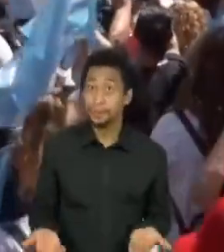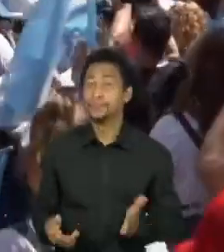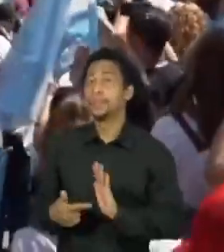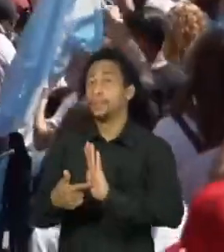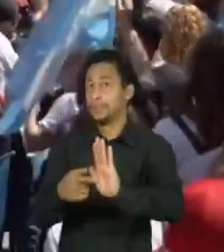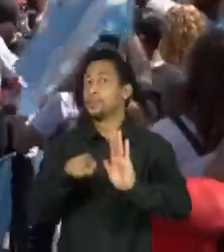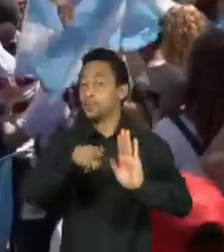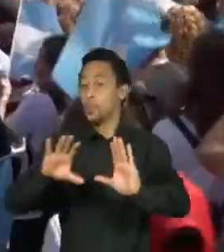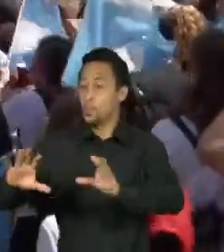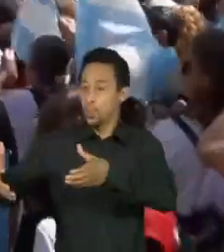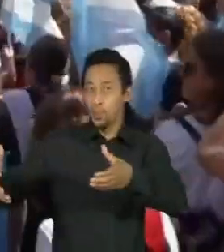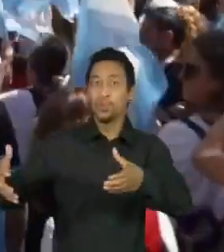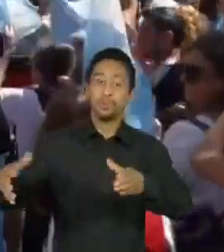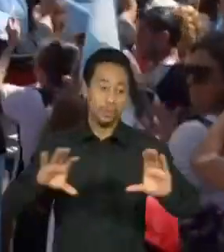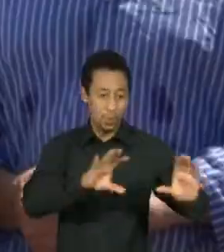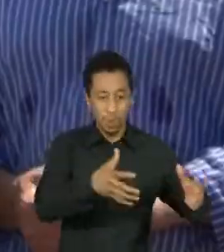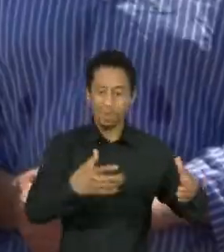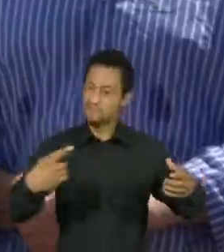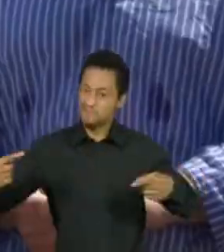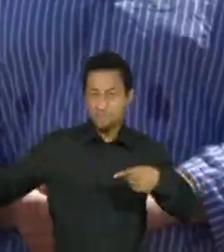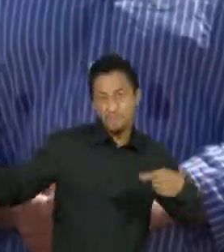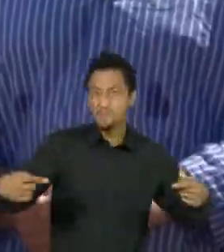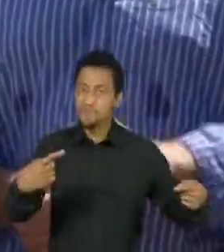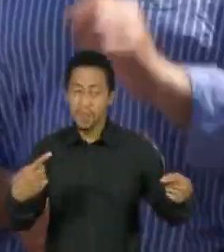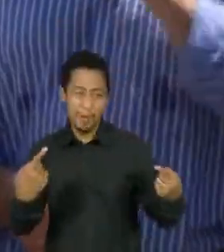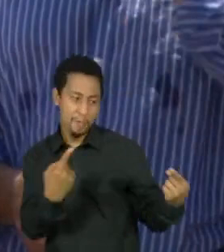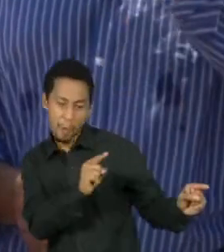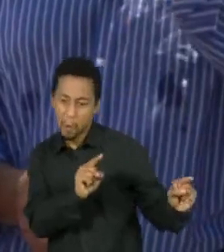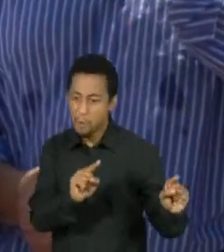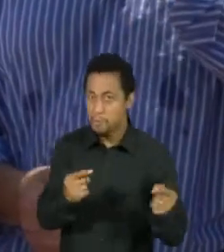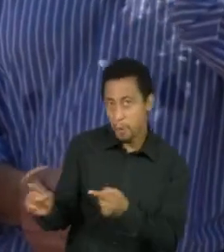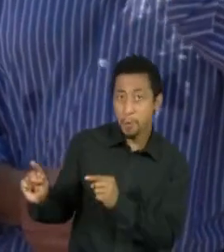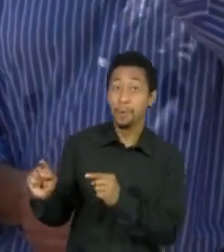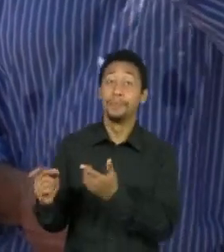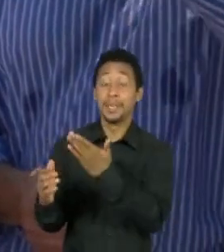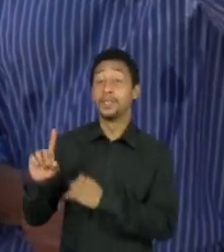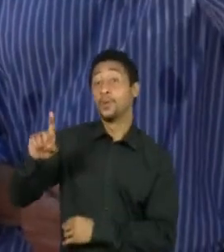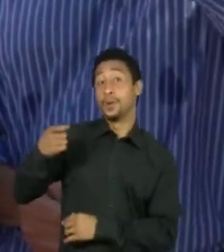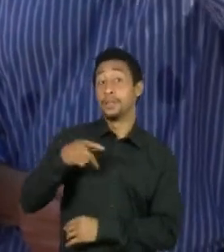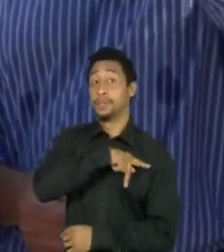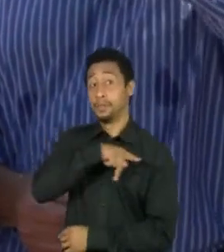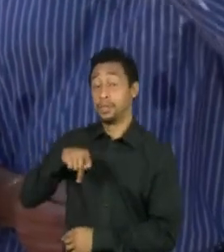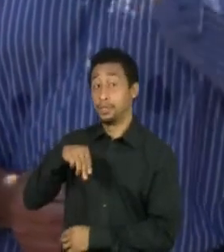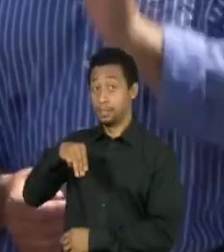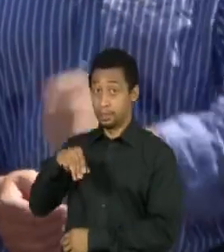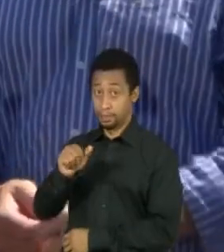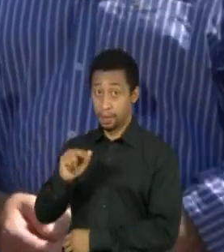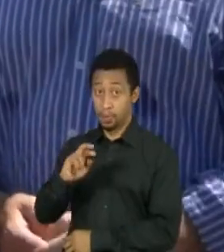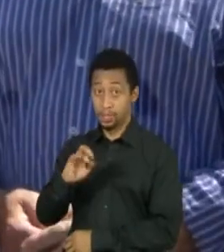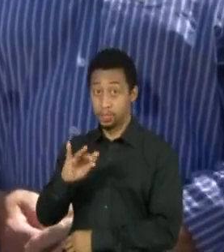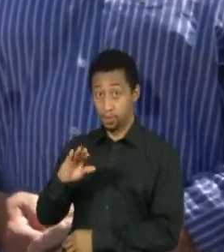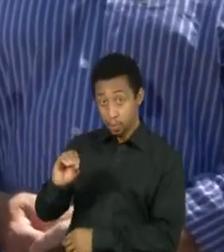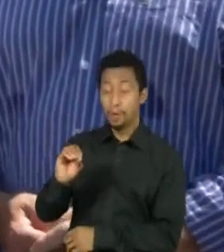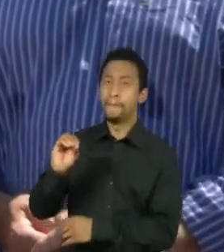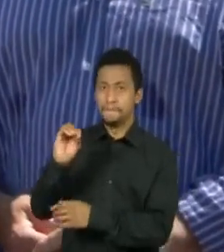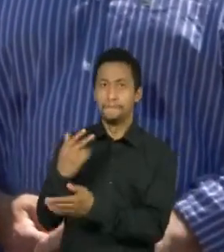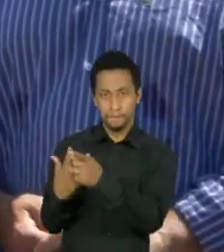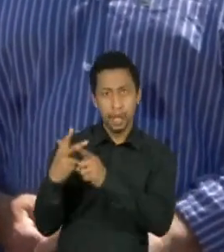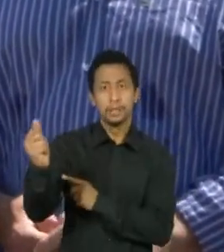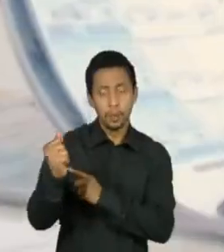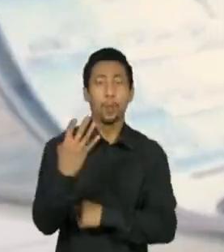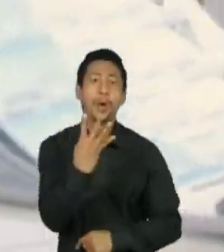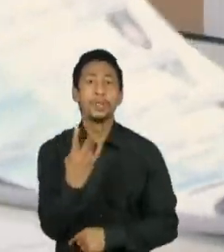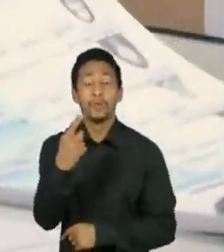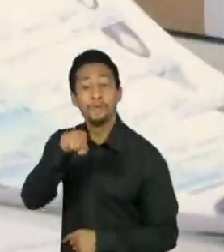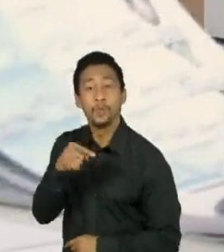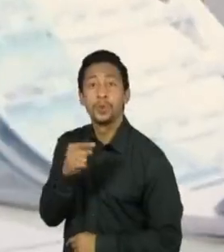oposição o juntos pela mudança do ex-presidente Mauricio macri venceu na região com 40,1 por